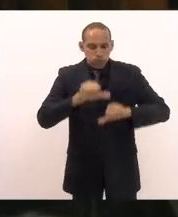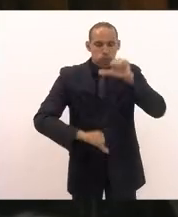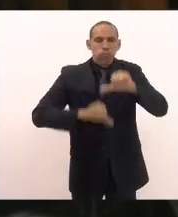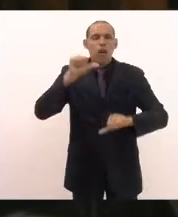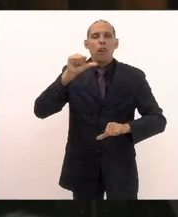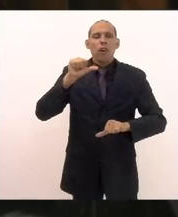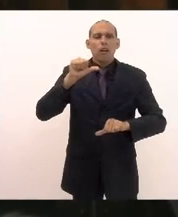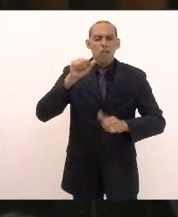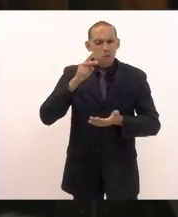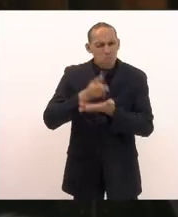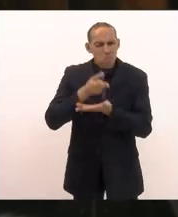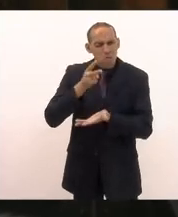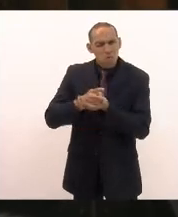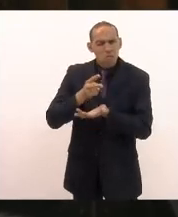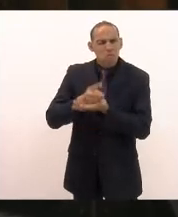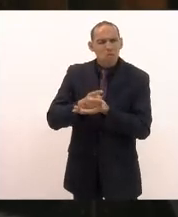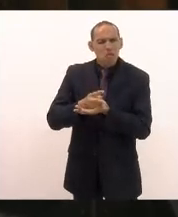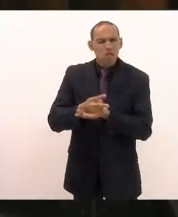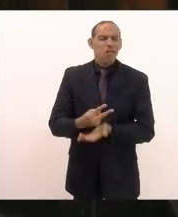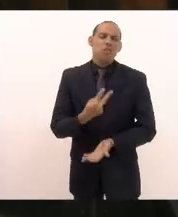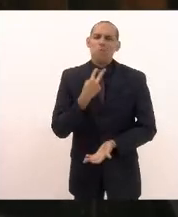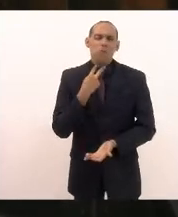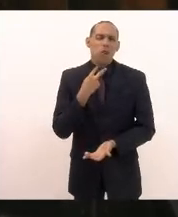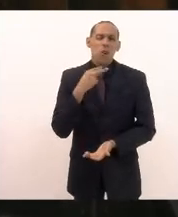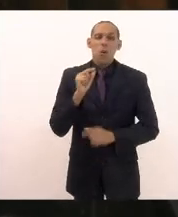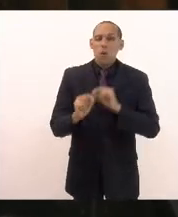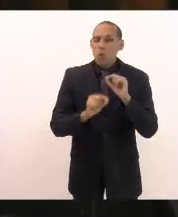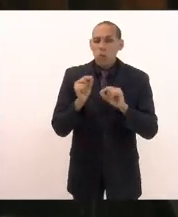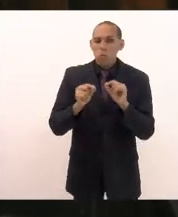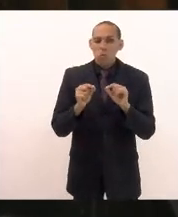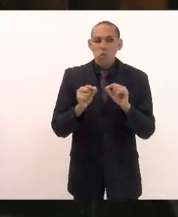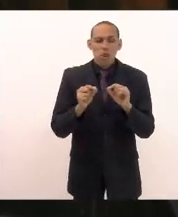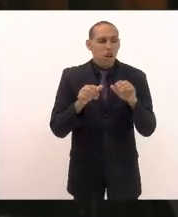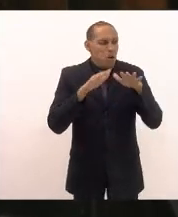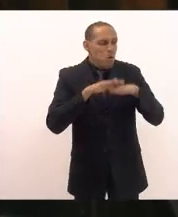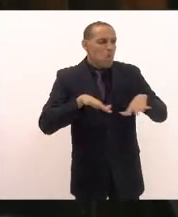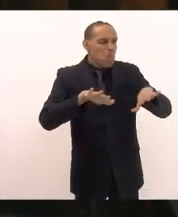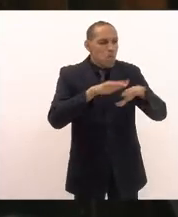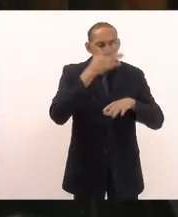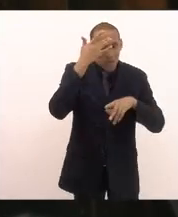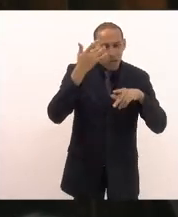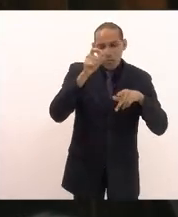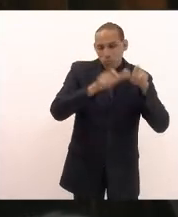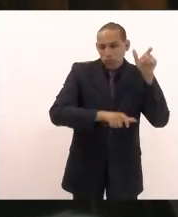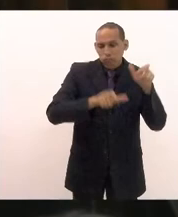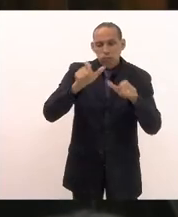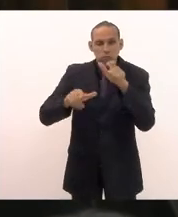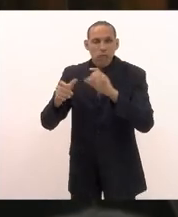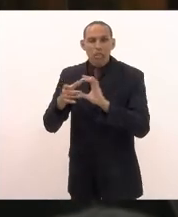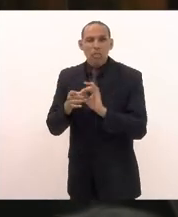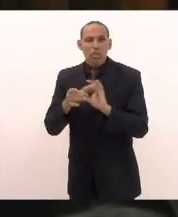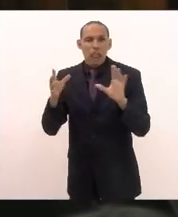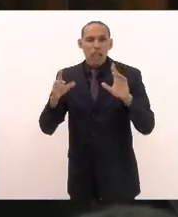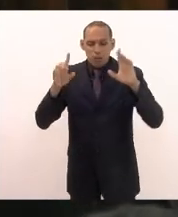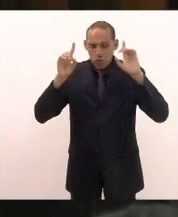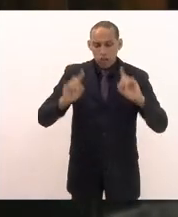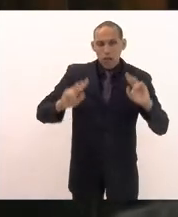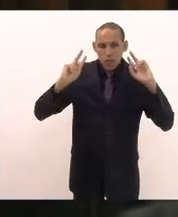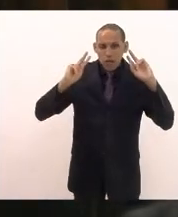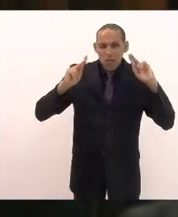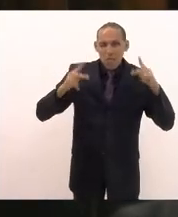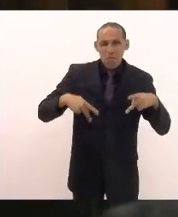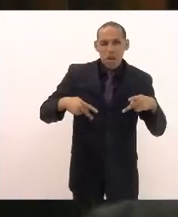para continuarmos brincando com a liberdade das pessoas, com os verdadeiros direitos humanos, com